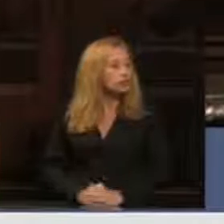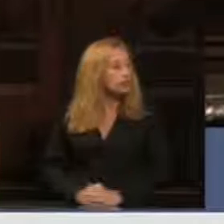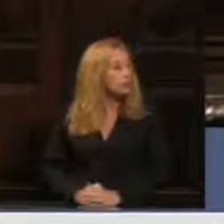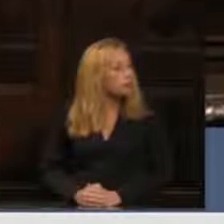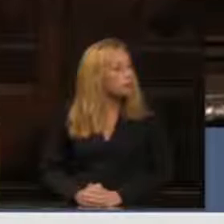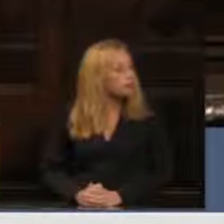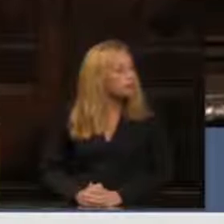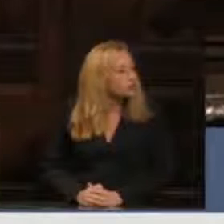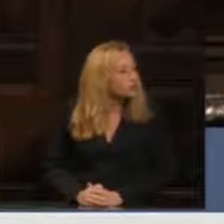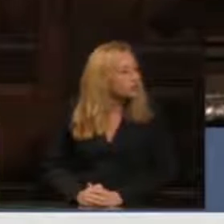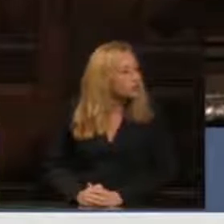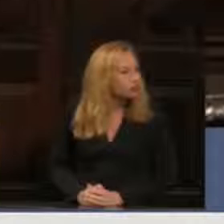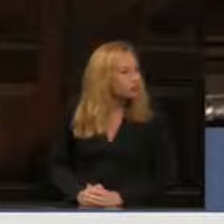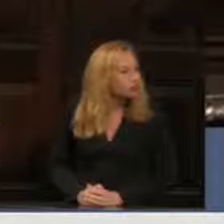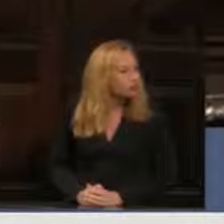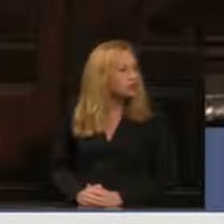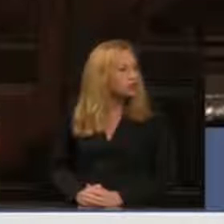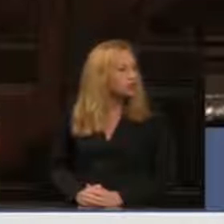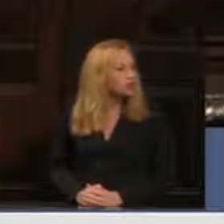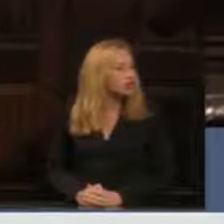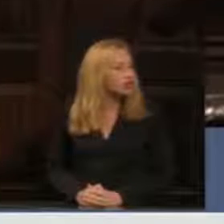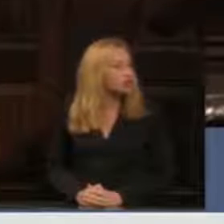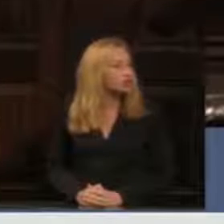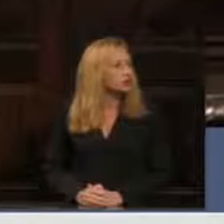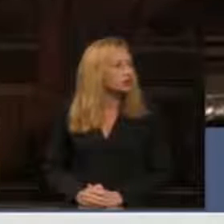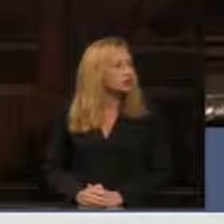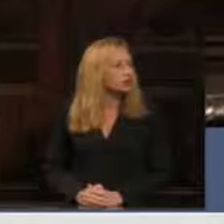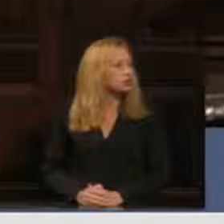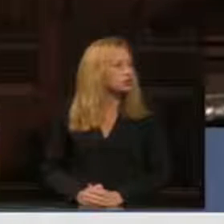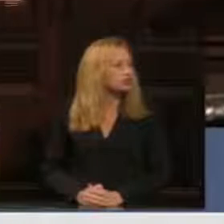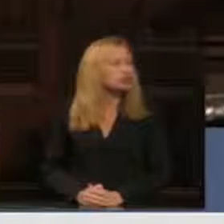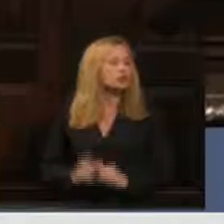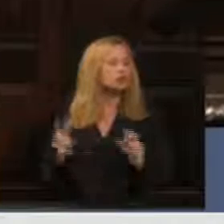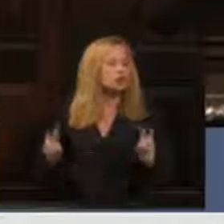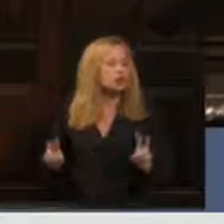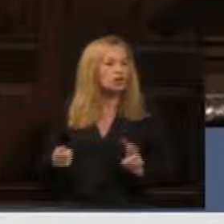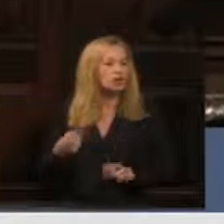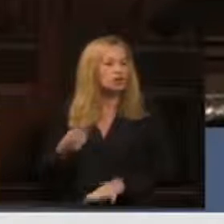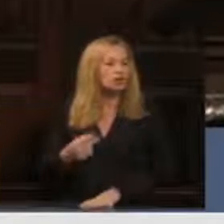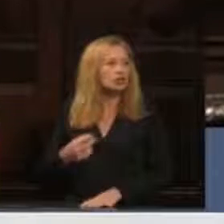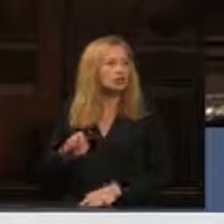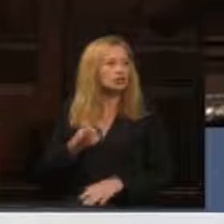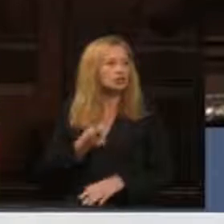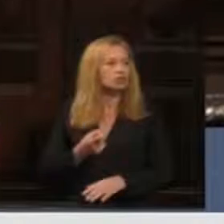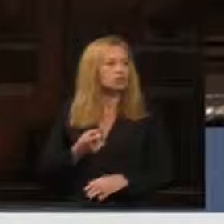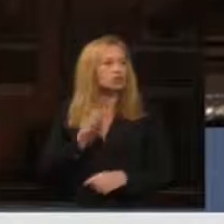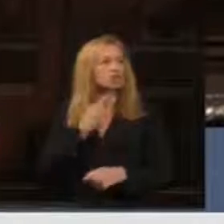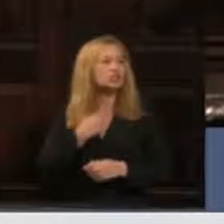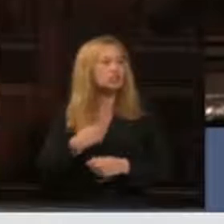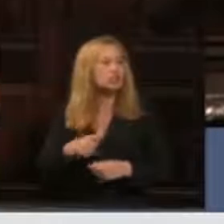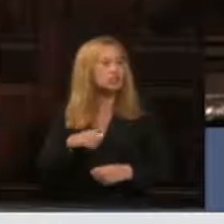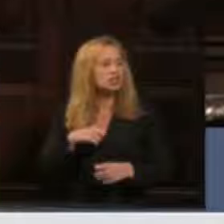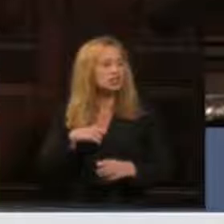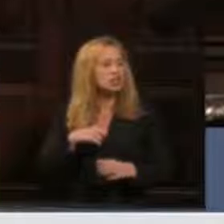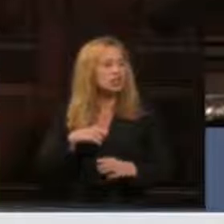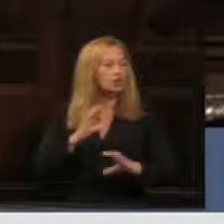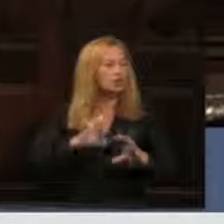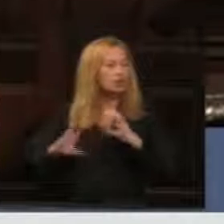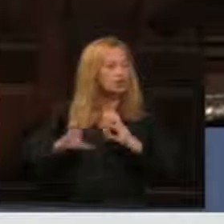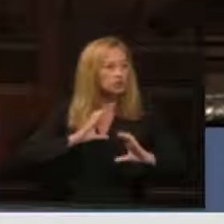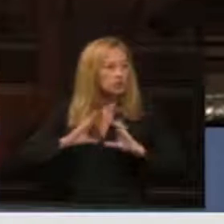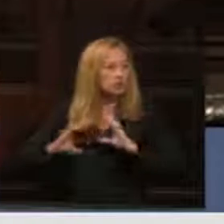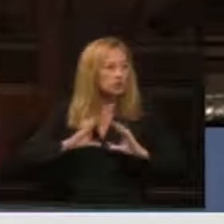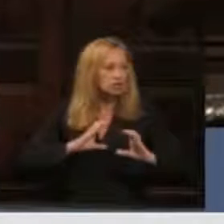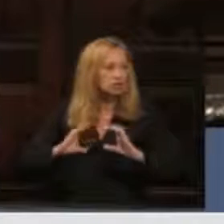e que visa abrir o diálogo, incentivar o diálogo entre a